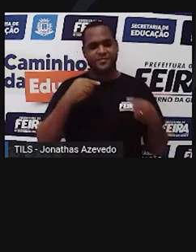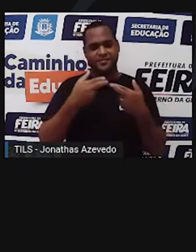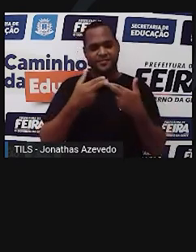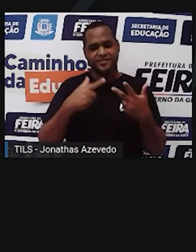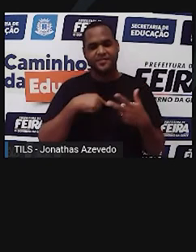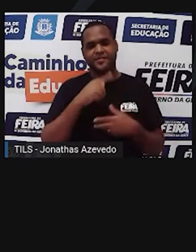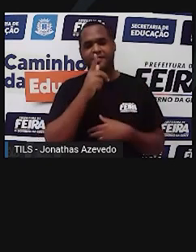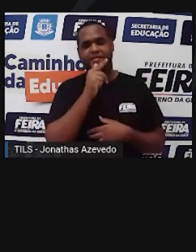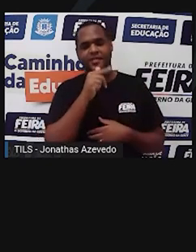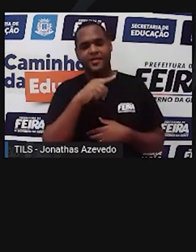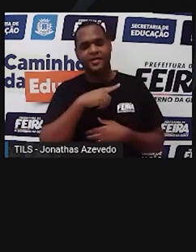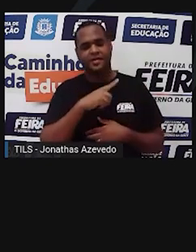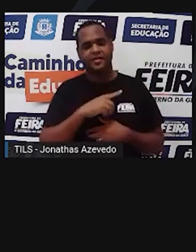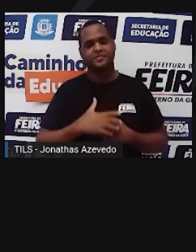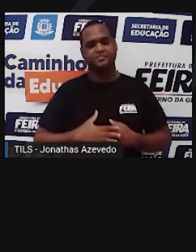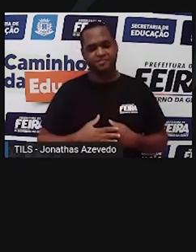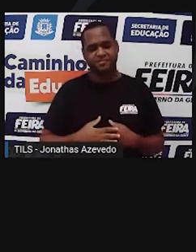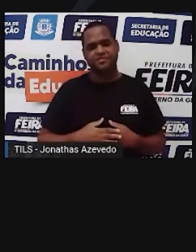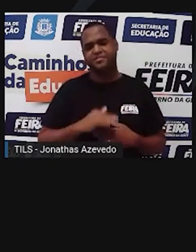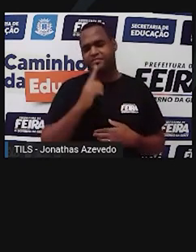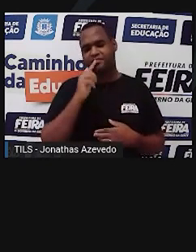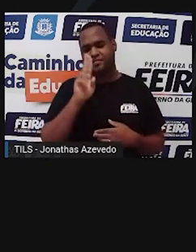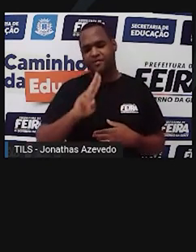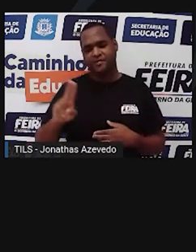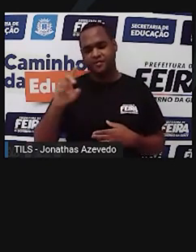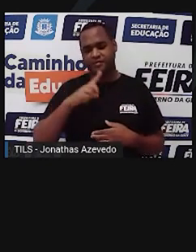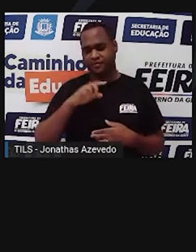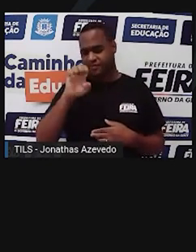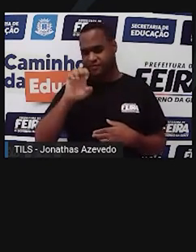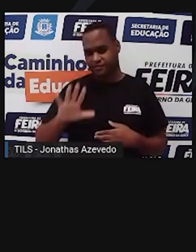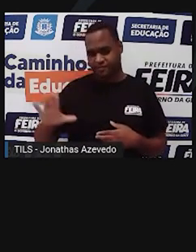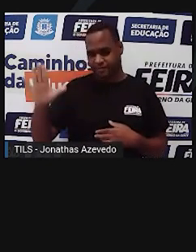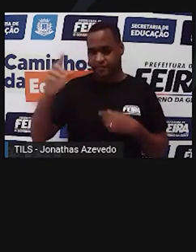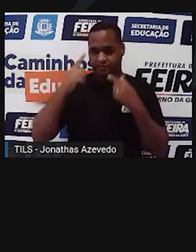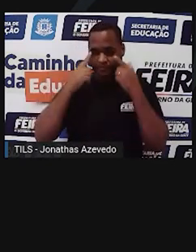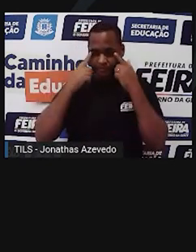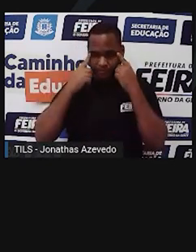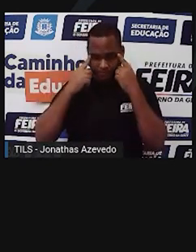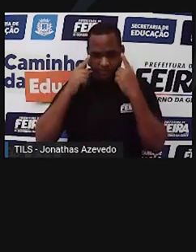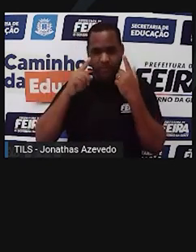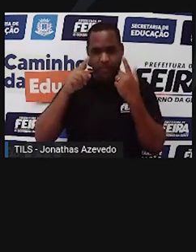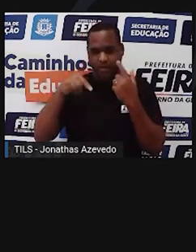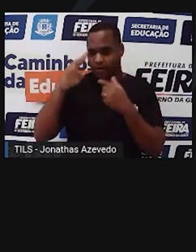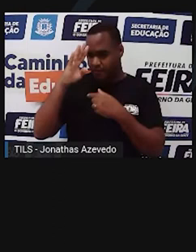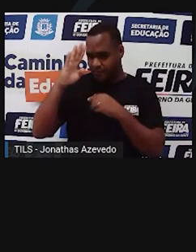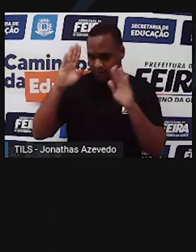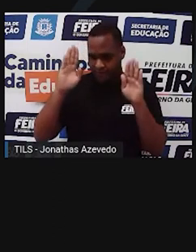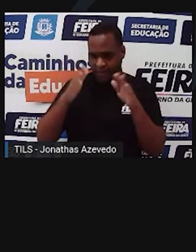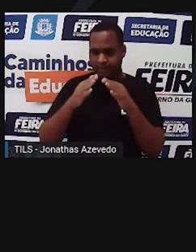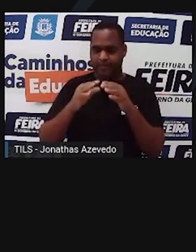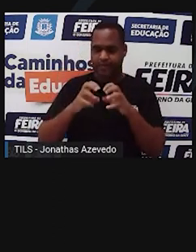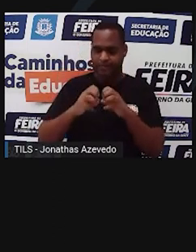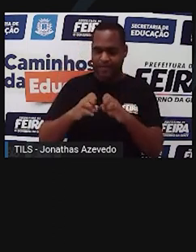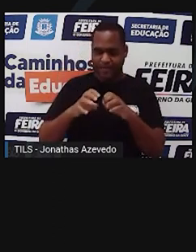já eram utilizados por europeus e chineses com a finalidade de moer grãos.